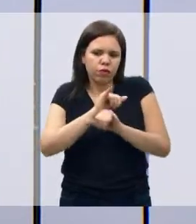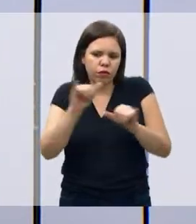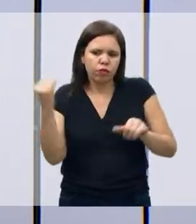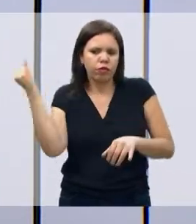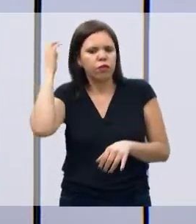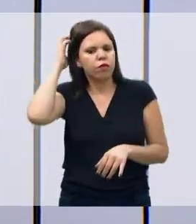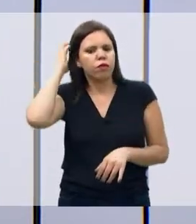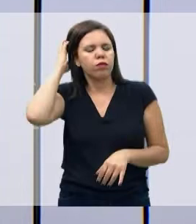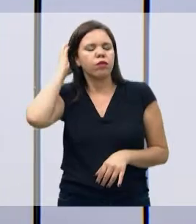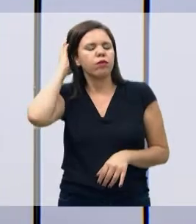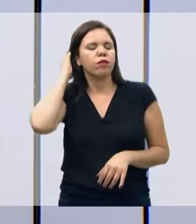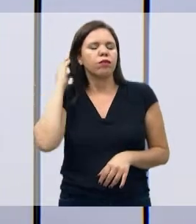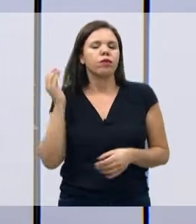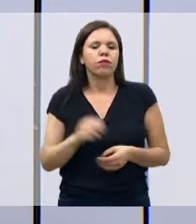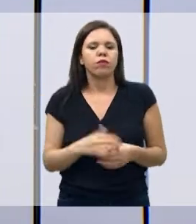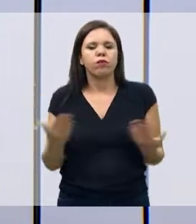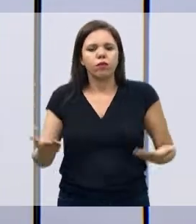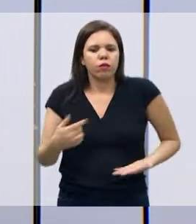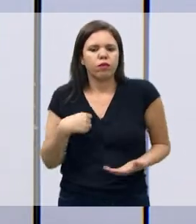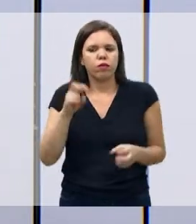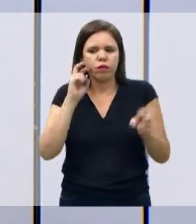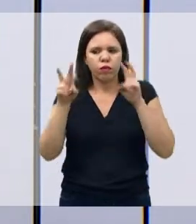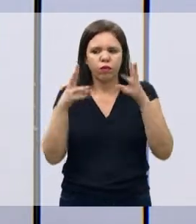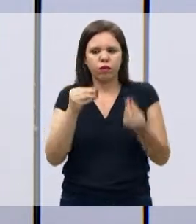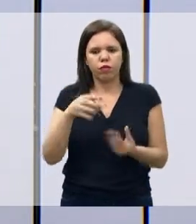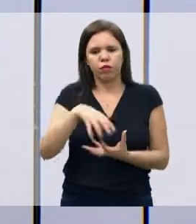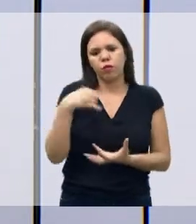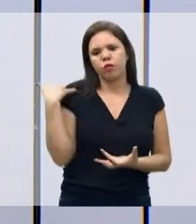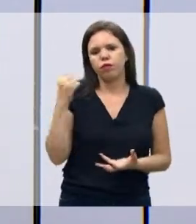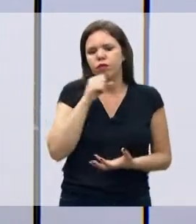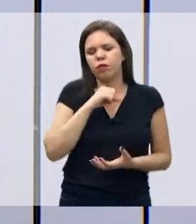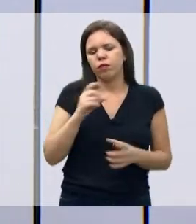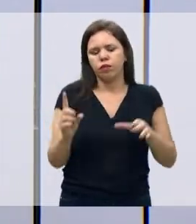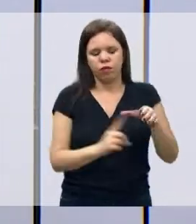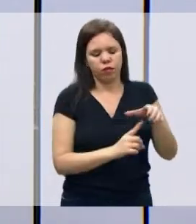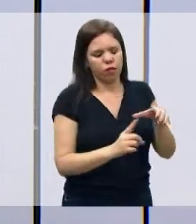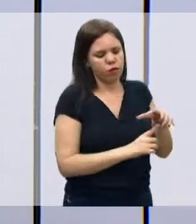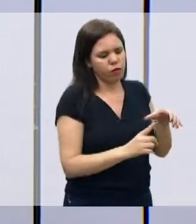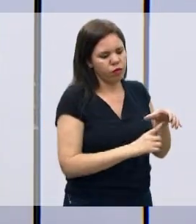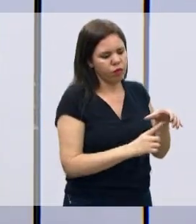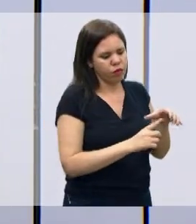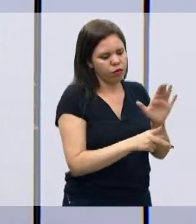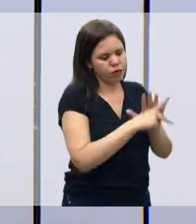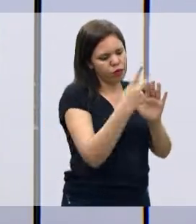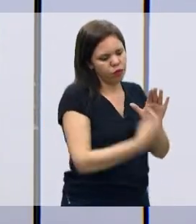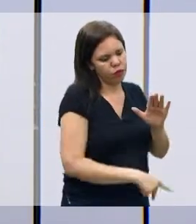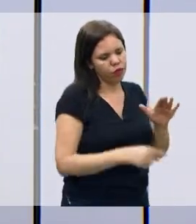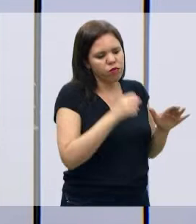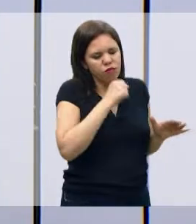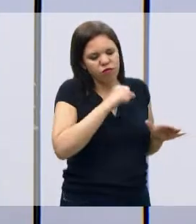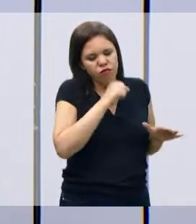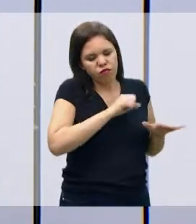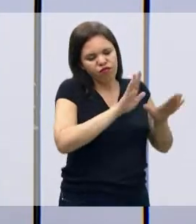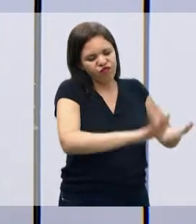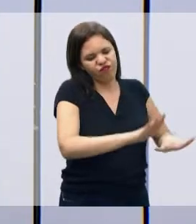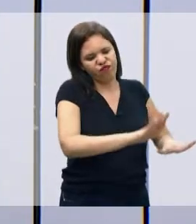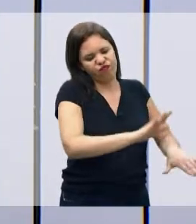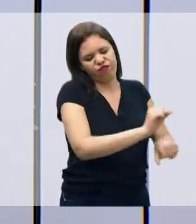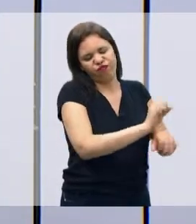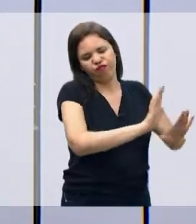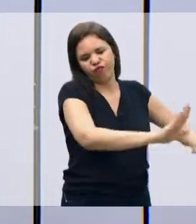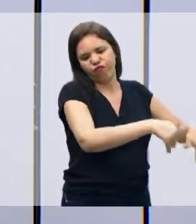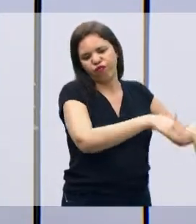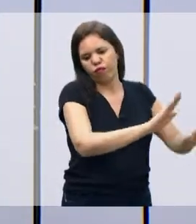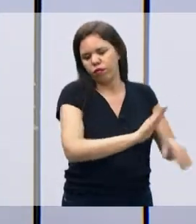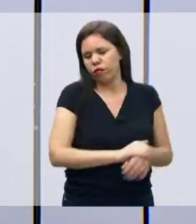muito importante, porque hoje a gente vê muito idoso numa clínica de repouso, numa casa de repouso, que o filho